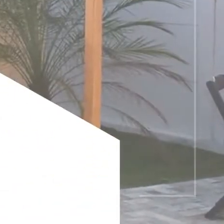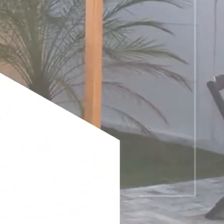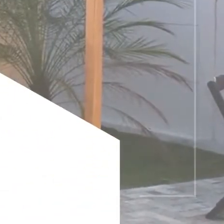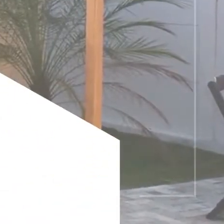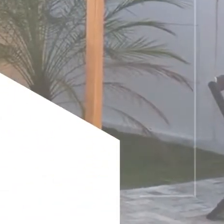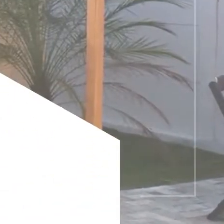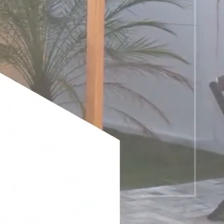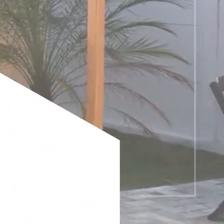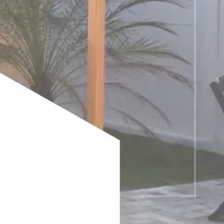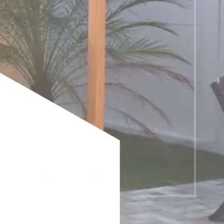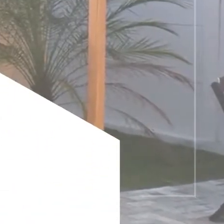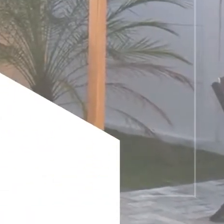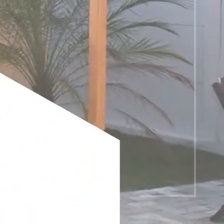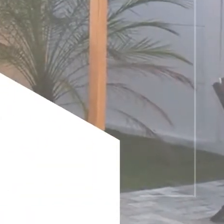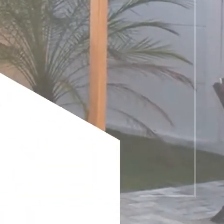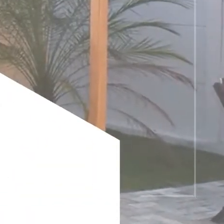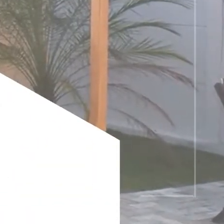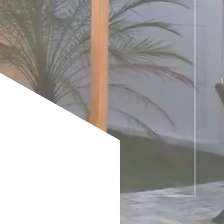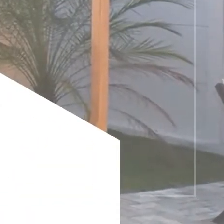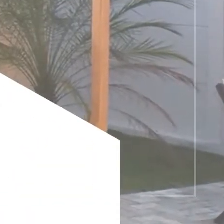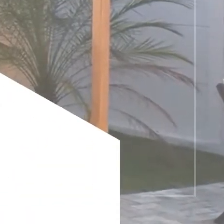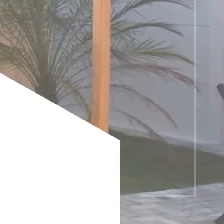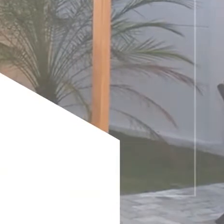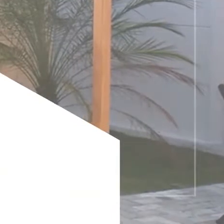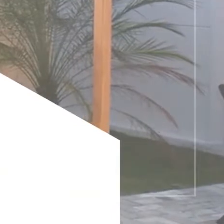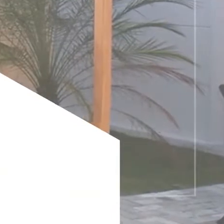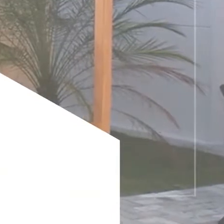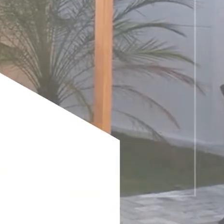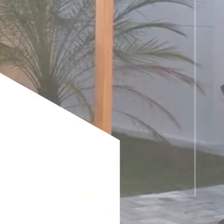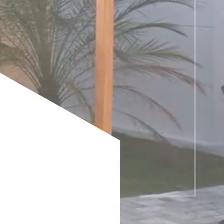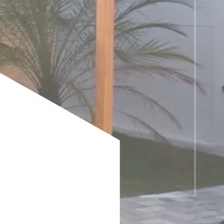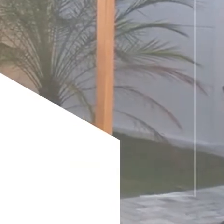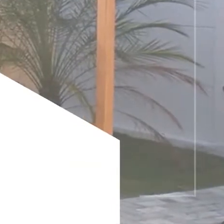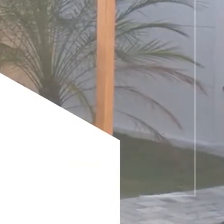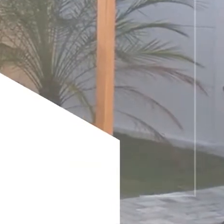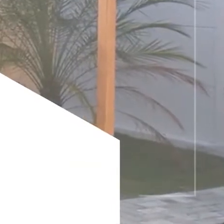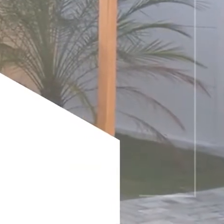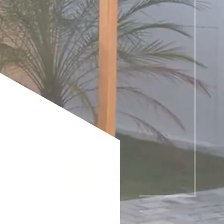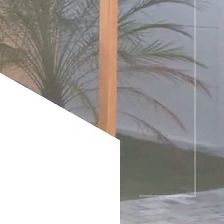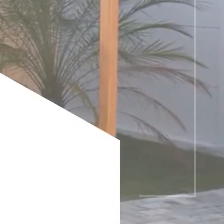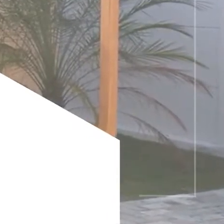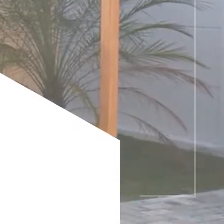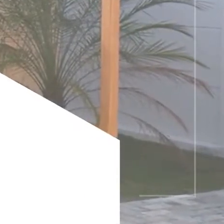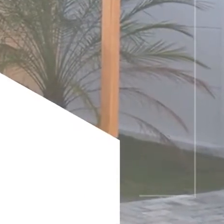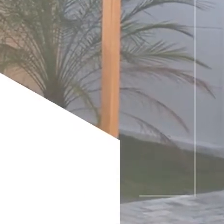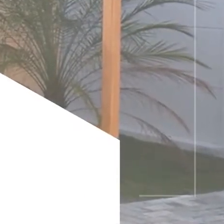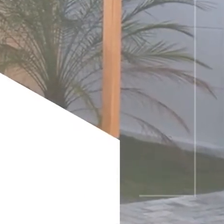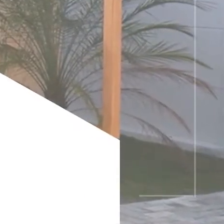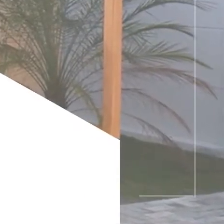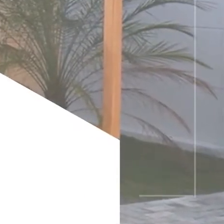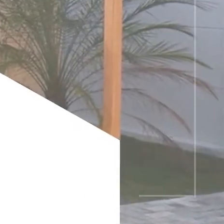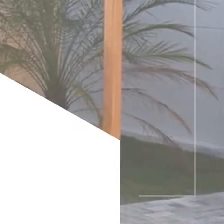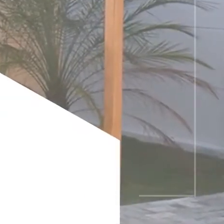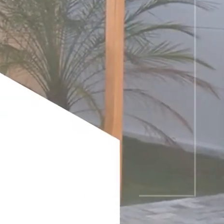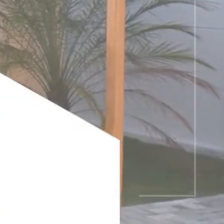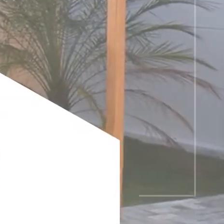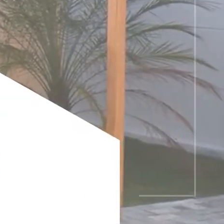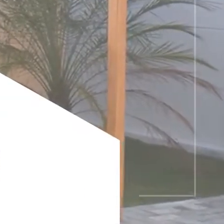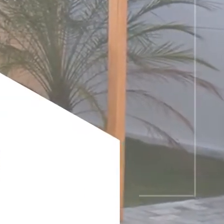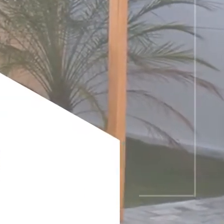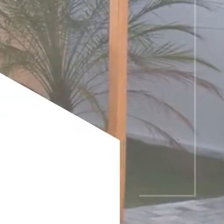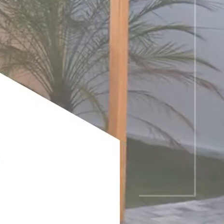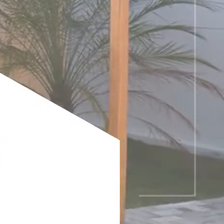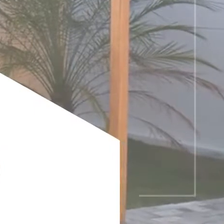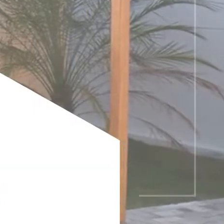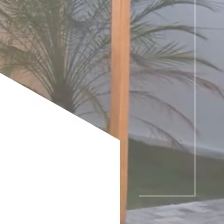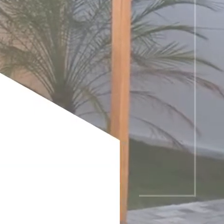de 370, zero de entrada, bônus Minha Casa Minha Vida, documentação paga pela construtora, bairro todo planejado,